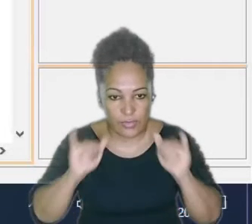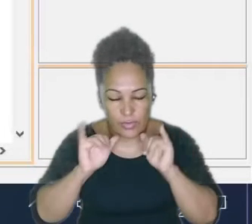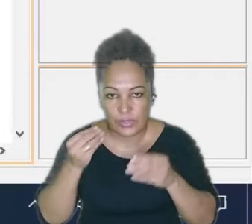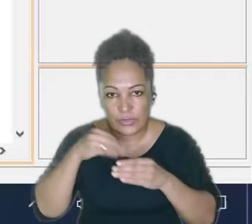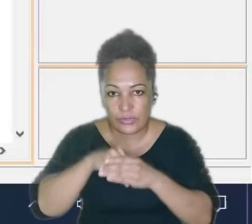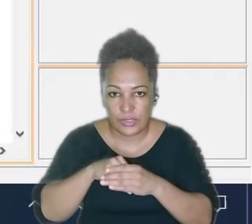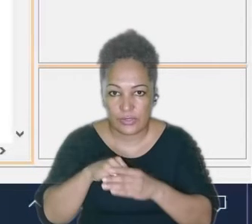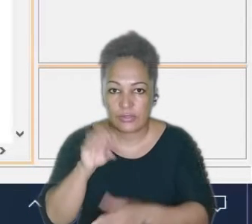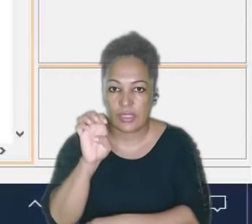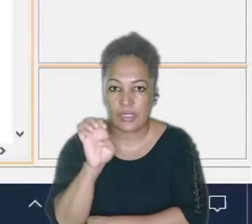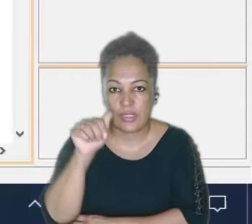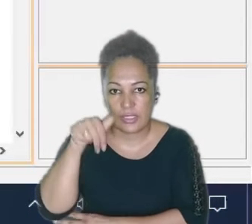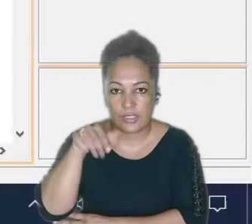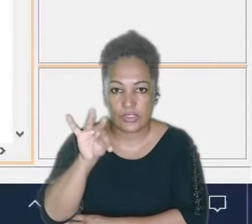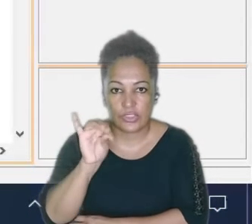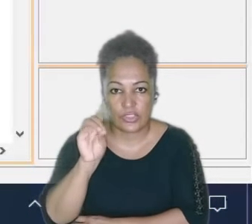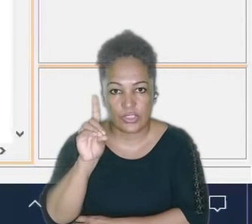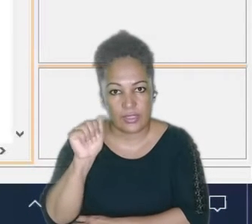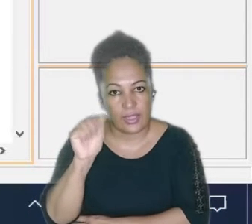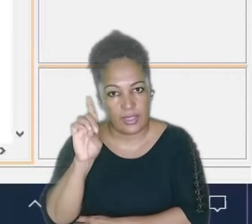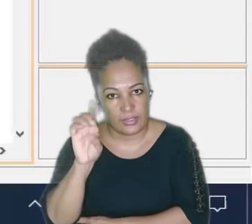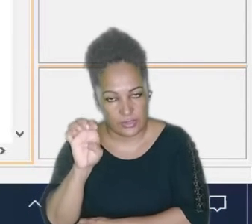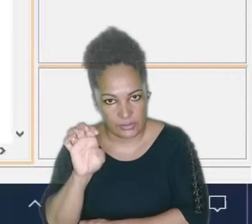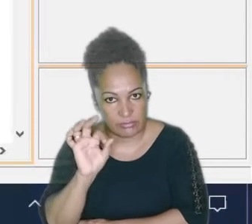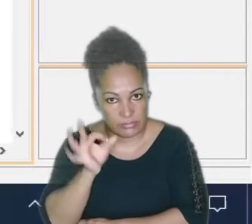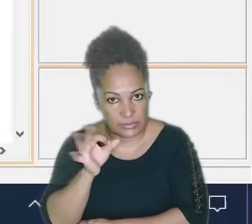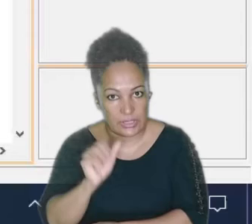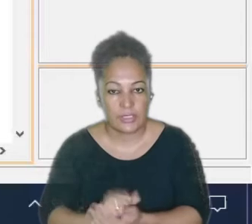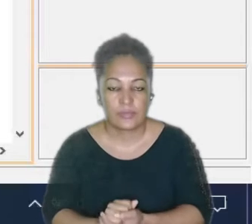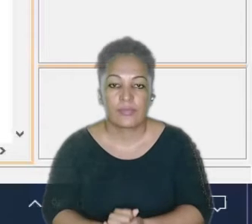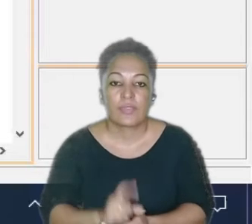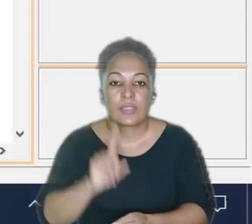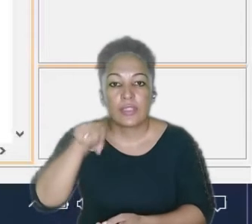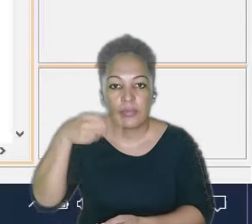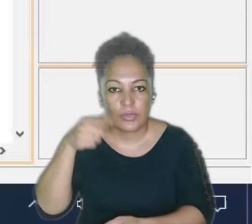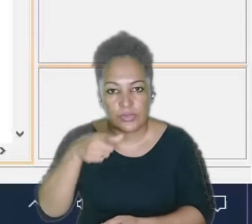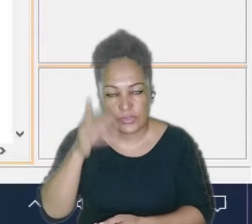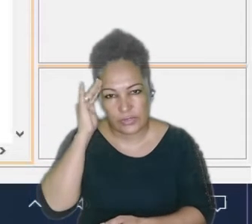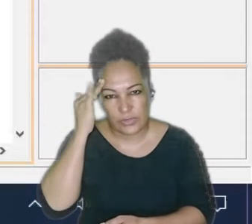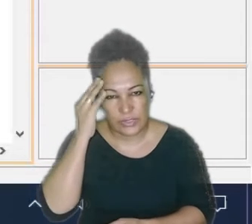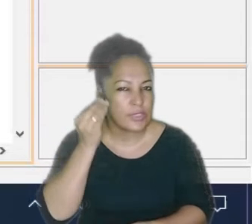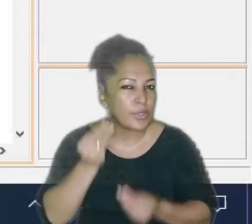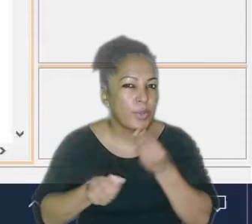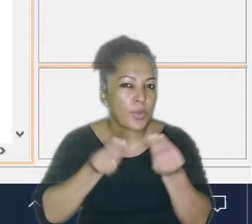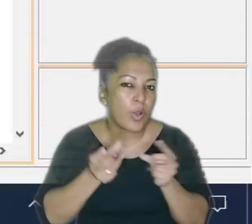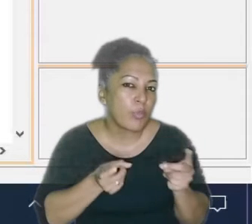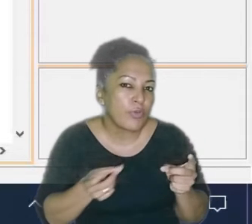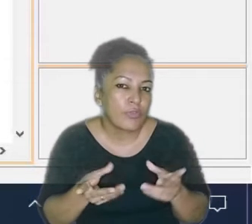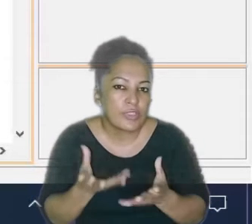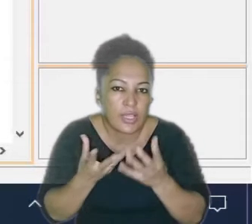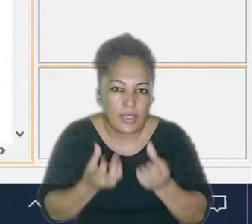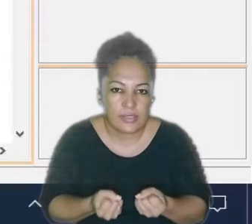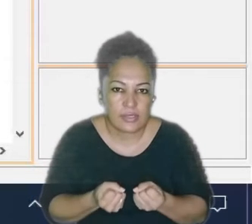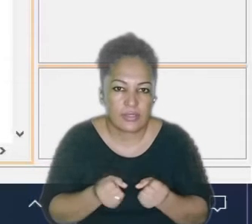da passagem contida em uma entidade. Isso não faz nenhum sentido. Quando a gente for falar do modelo lógico, a gente vai entender como que